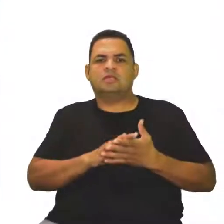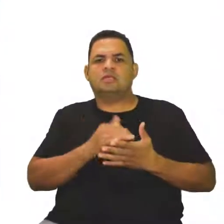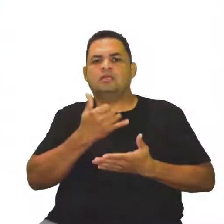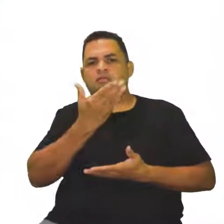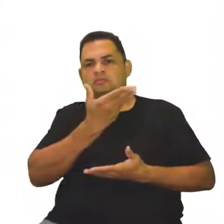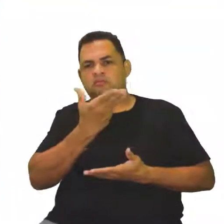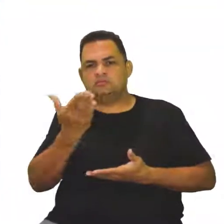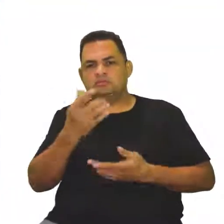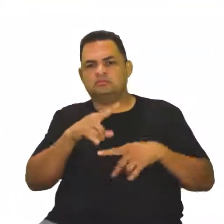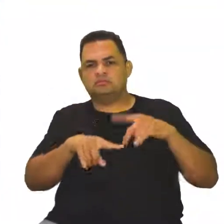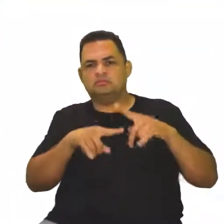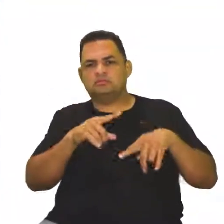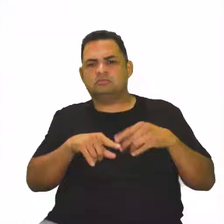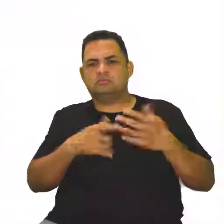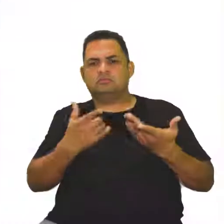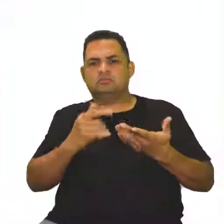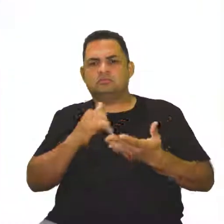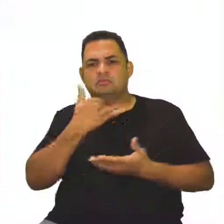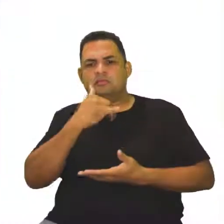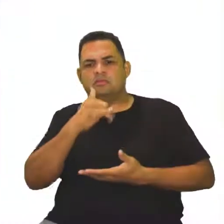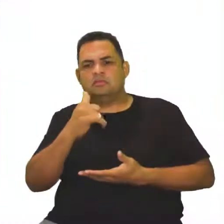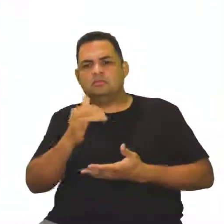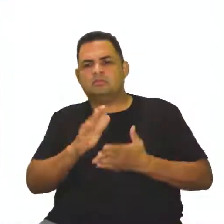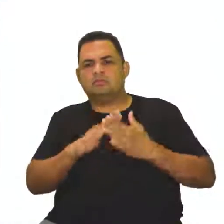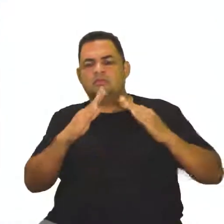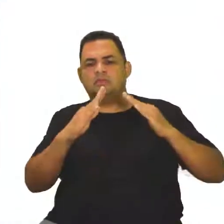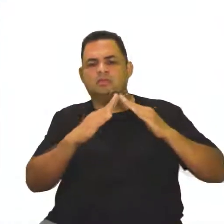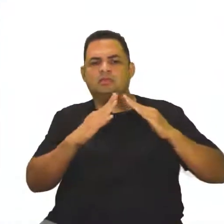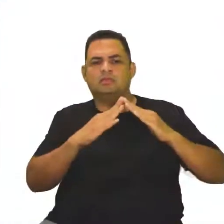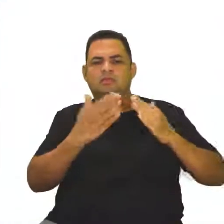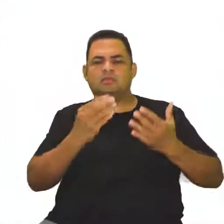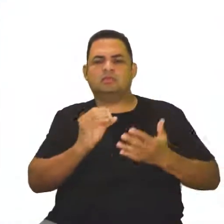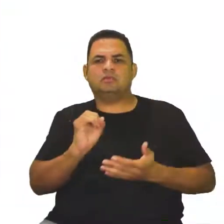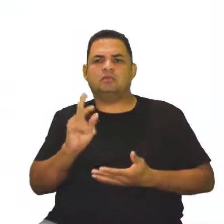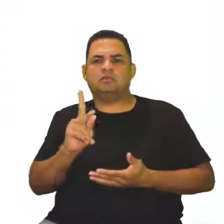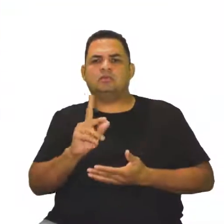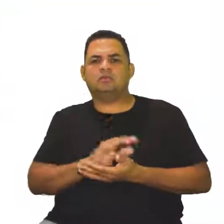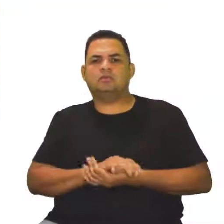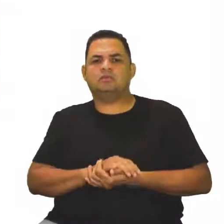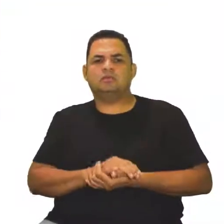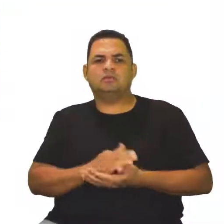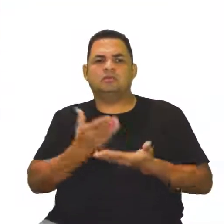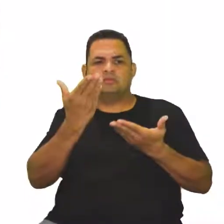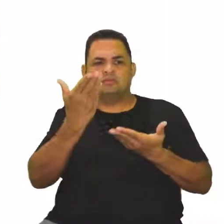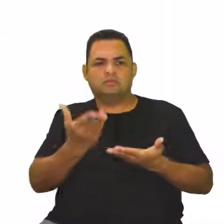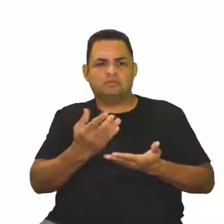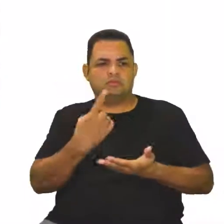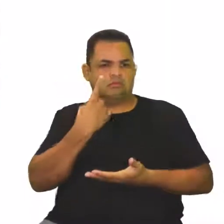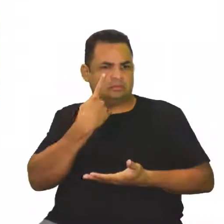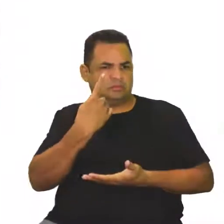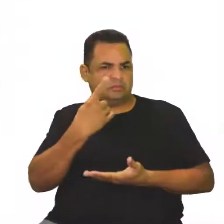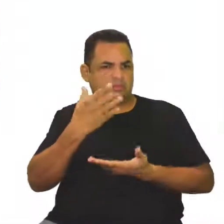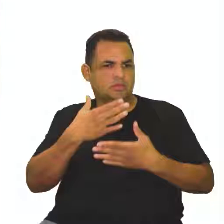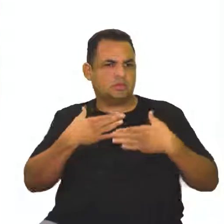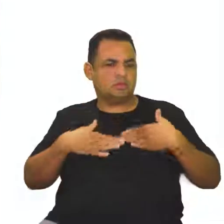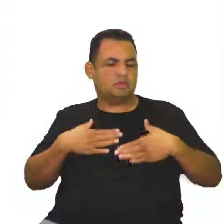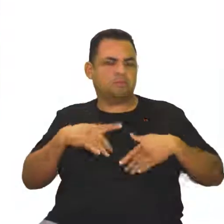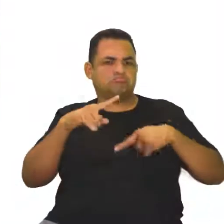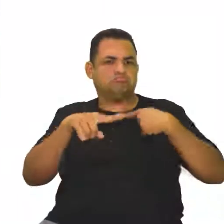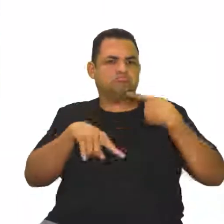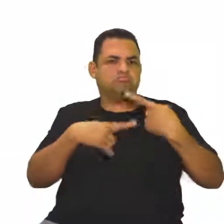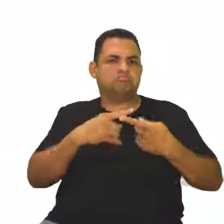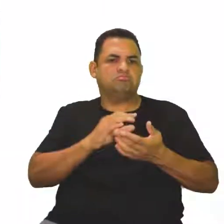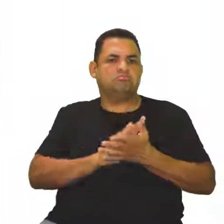esses equipamentos eletrodomésticos, né, que ficam em casa, ok? E aqui, pessoal, vocês podem olhar com mais calma depois.